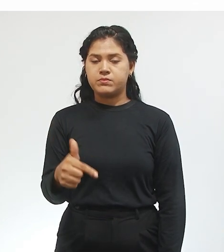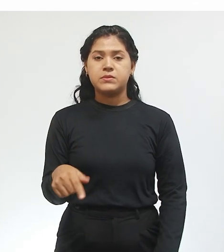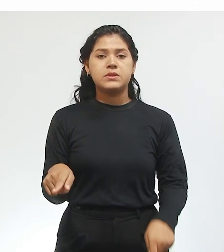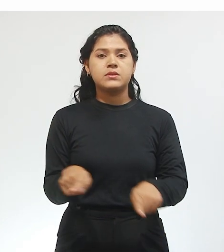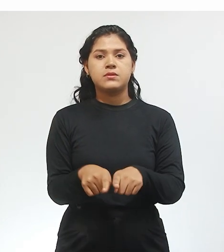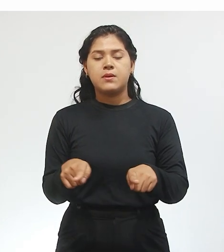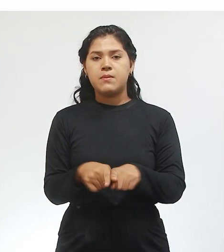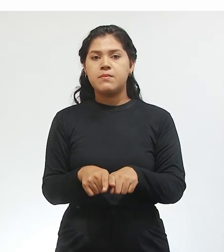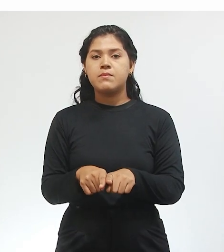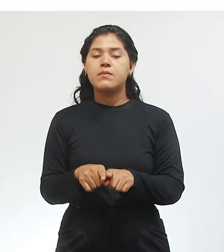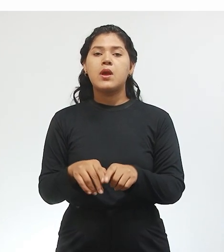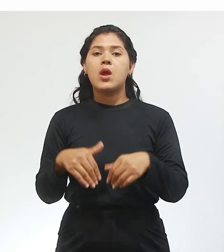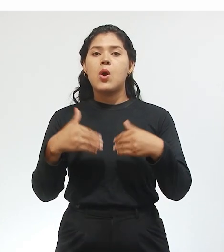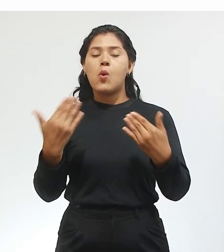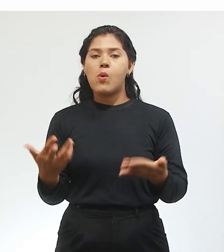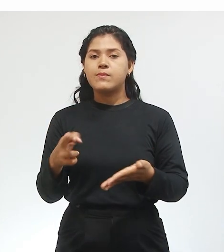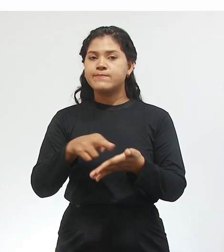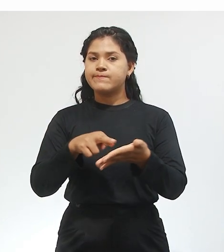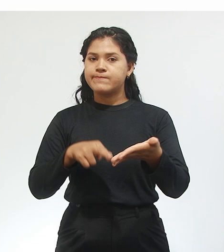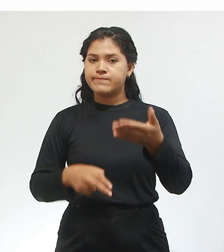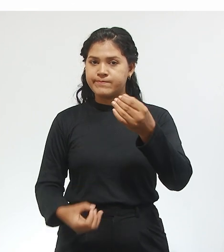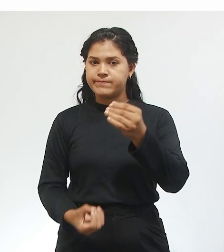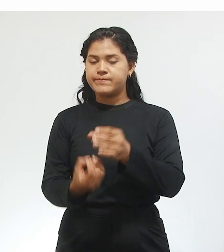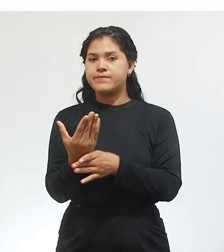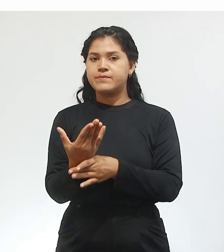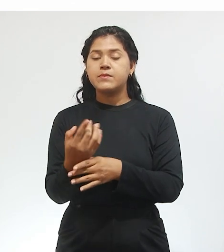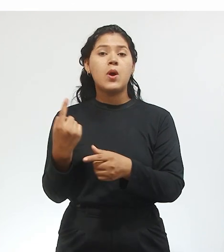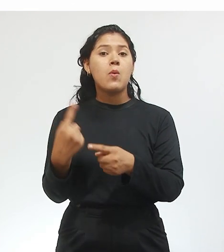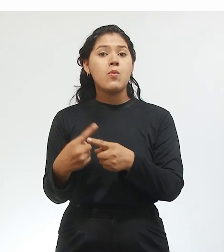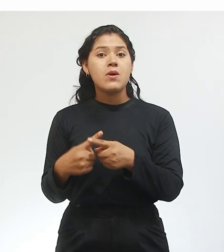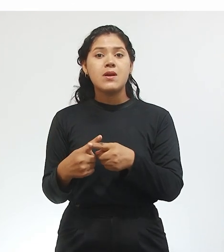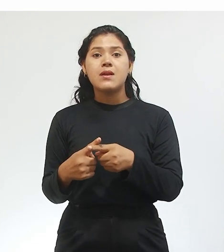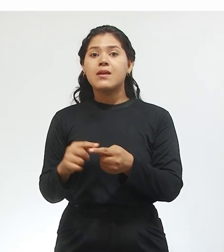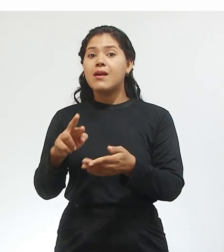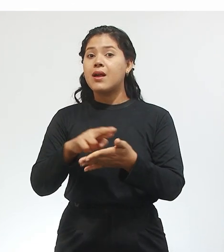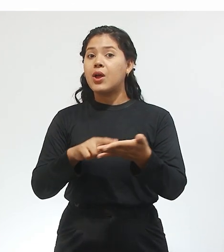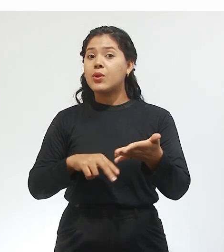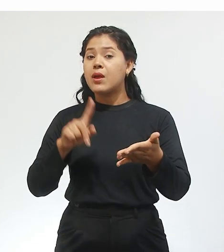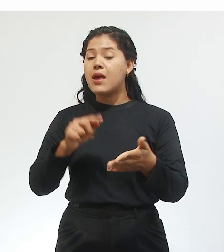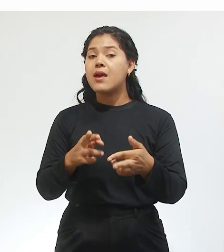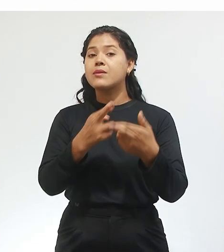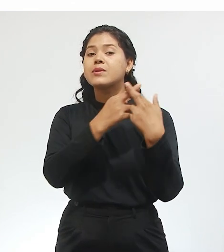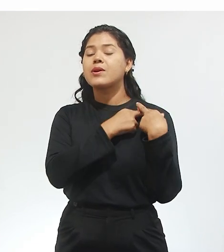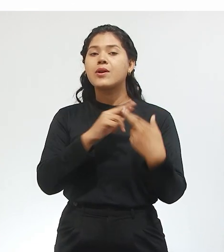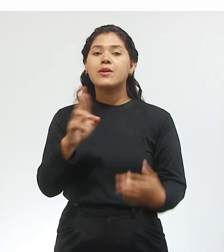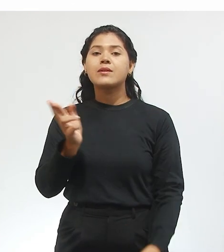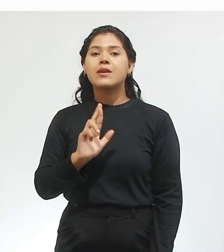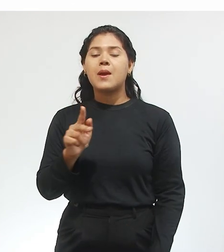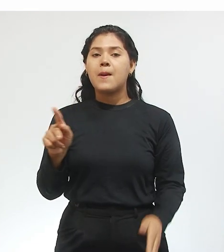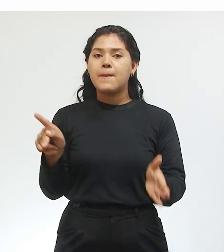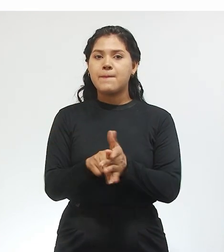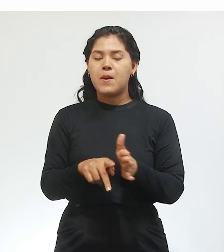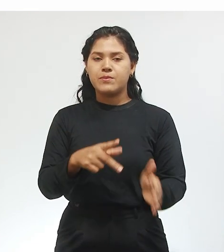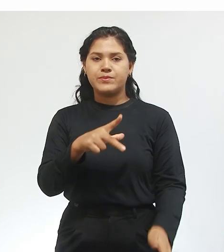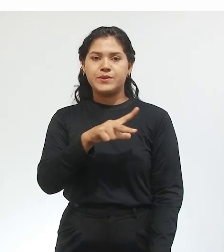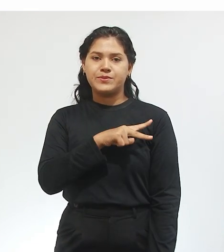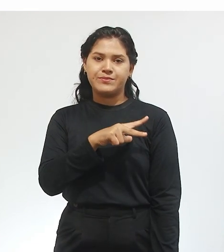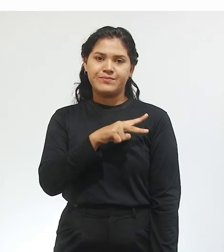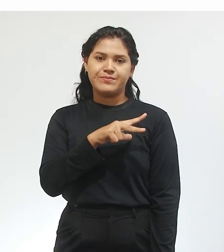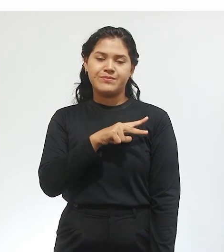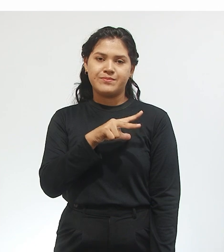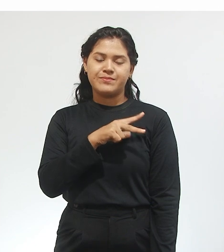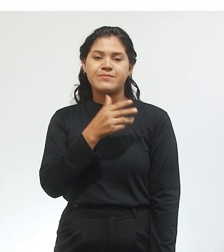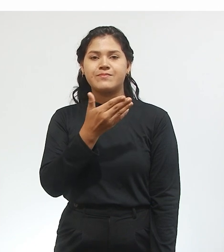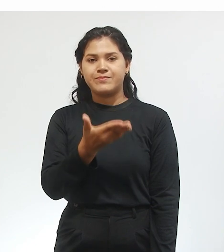os relatórios deverão ser produzidos, até porque são produzidos aqui, ó, pelos seus usuários internos, né? Por meio do